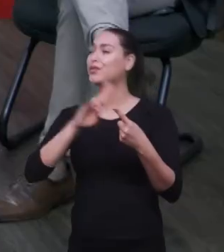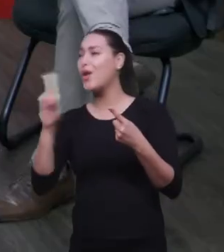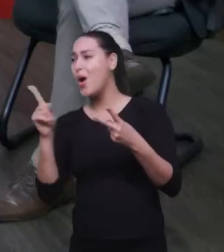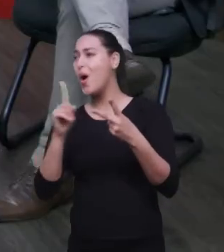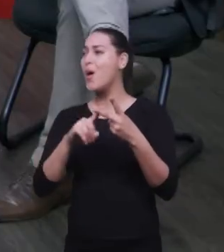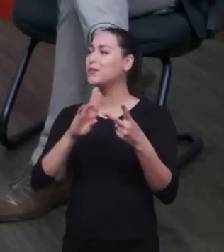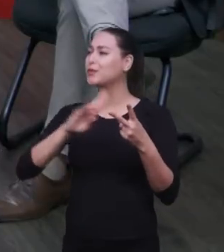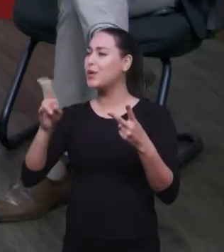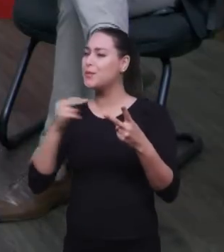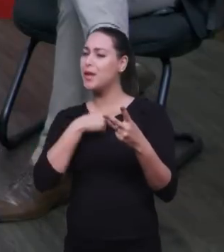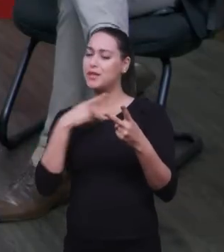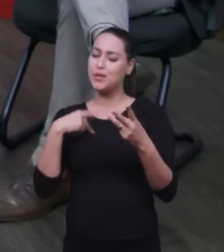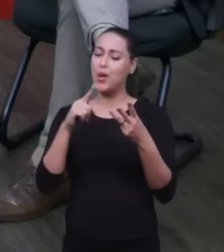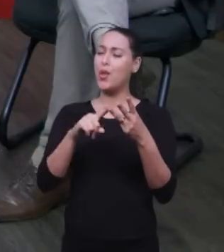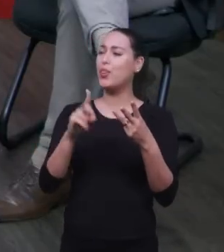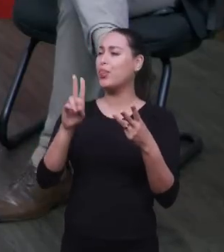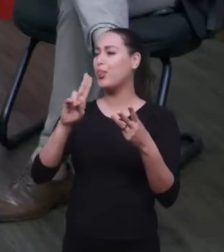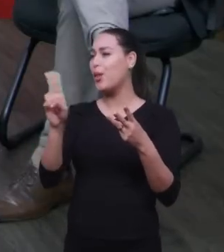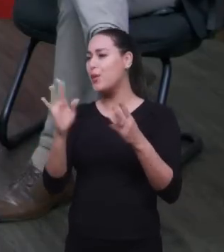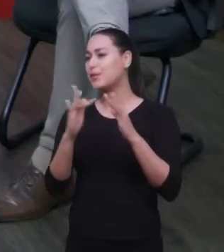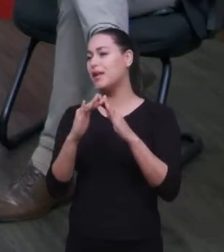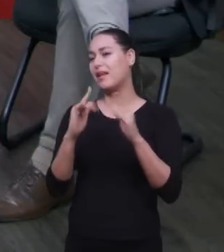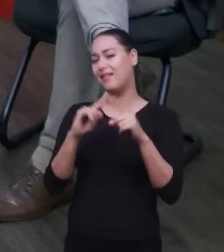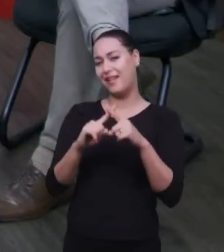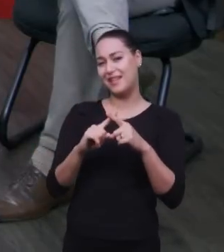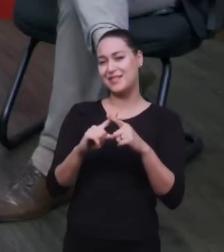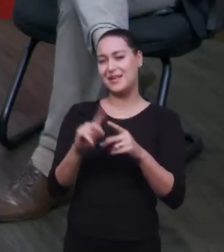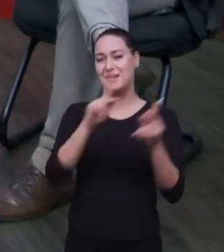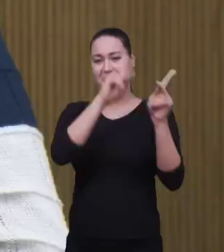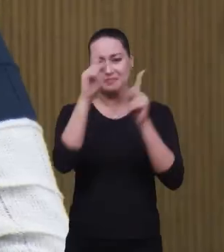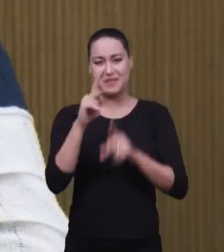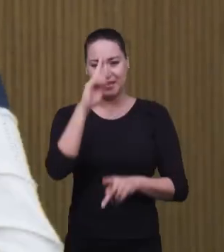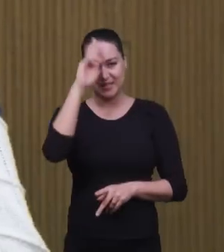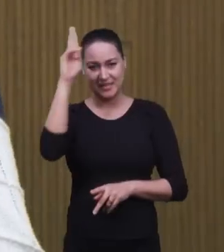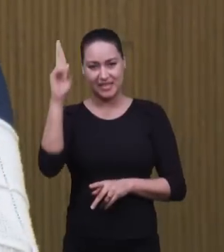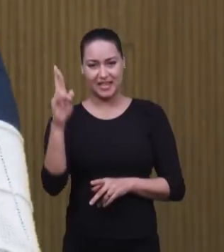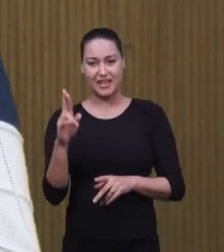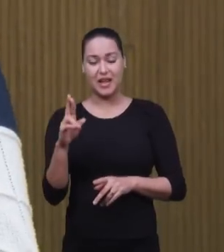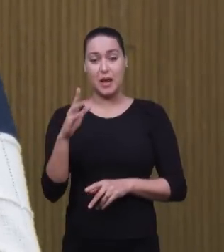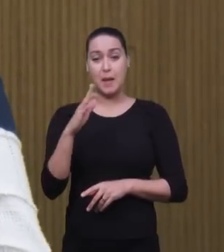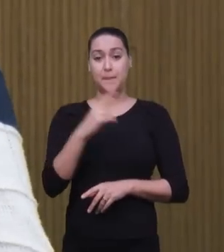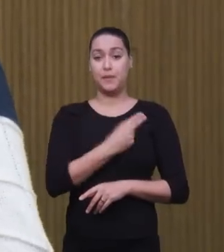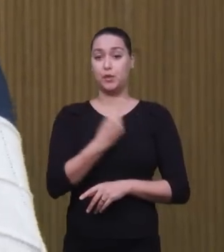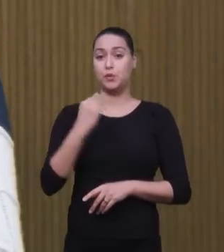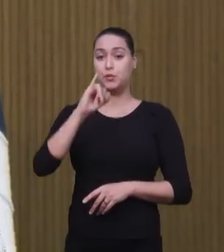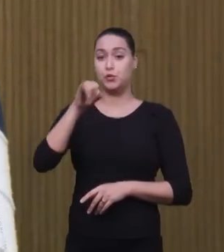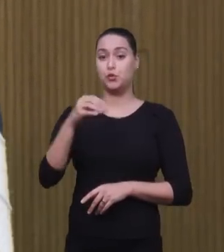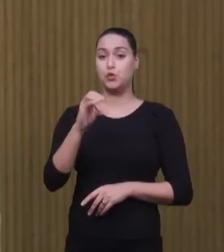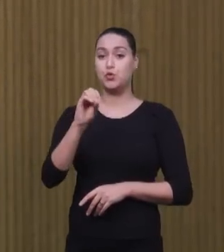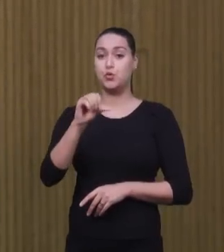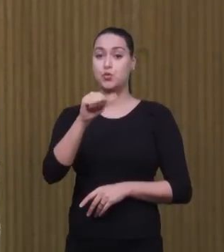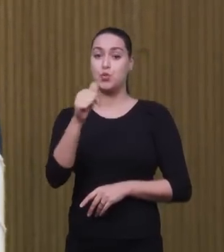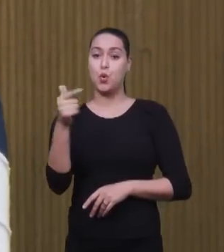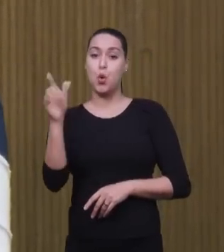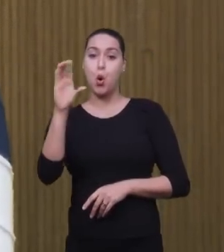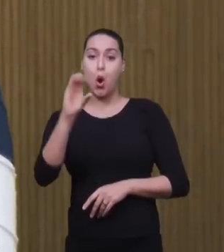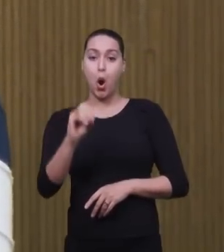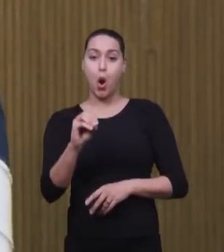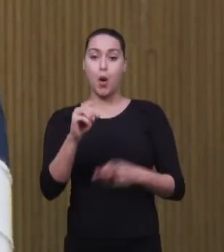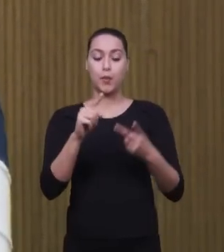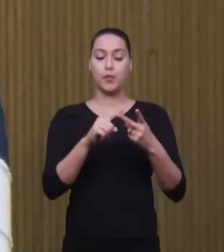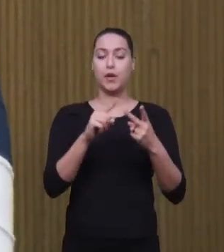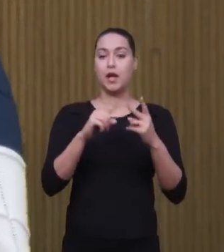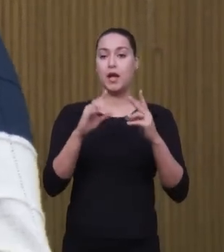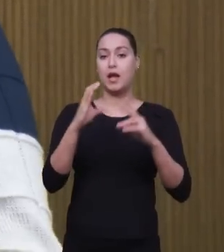nome novamente, o nome do pastor, o nome da igreja, pode fazer a sua pergunta. Pai do Senhor, meu nome é João Henrique, sou da Igreja de Nova Brasília 2,